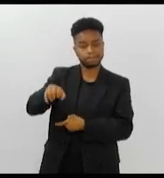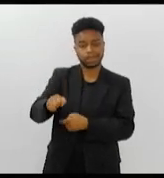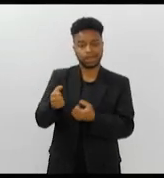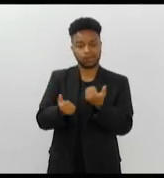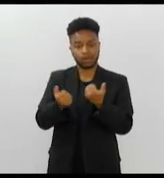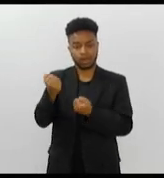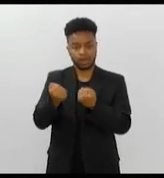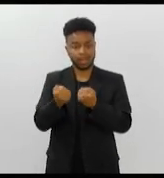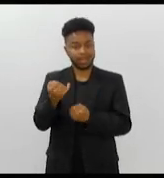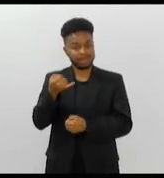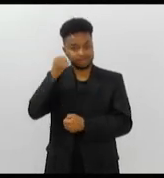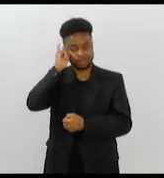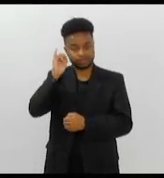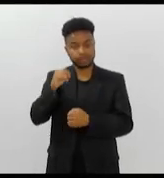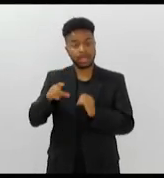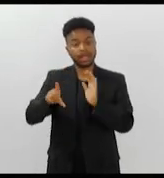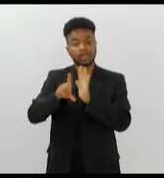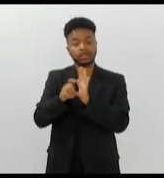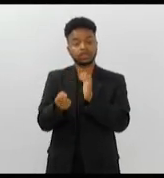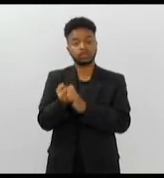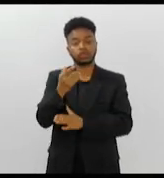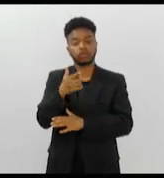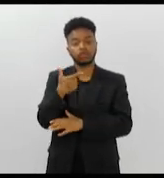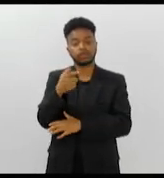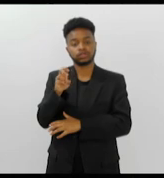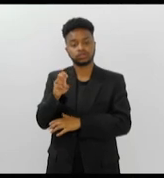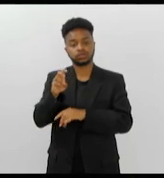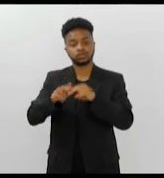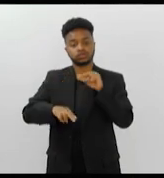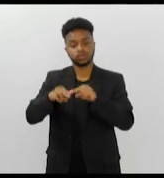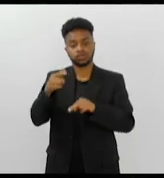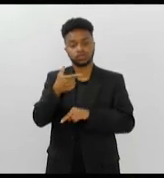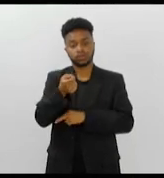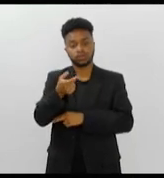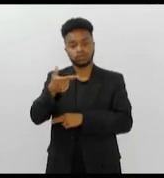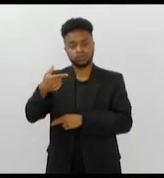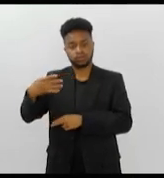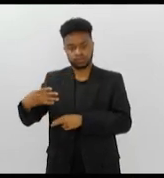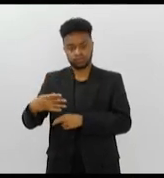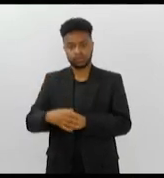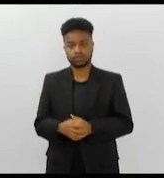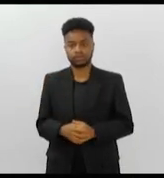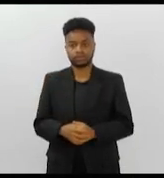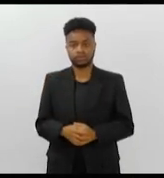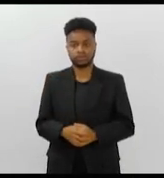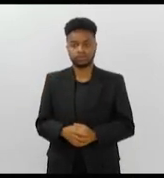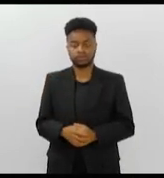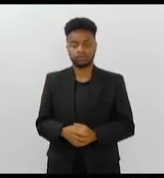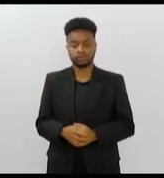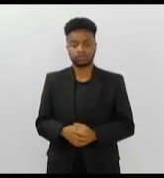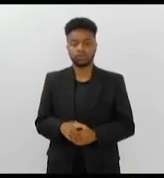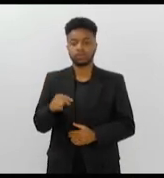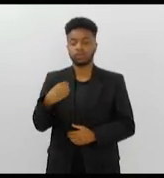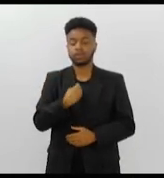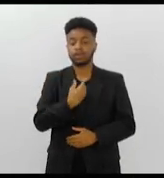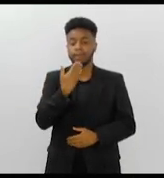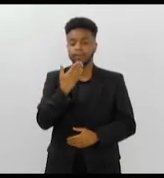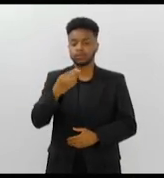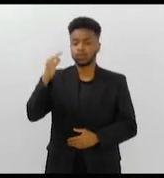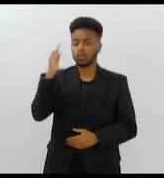a lei é de 25 de junho de 24 fizemos isso pedimos a máxima